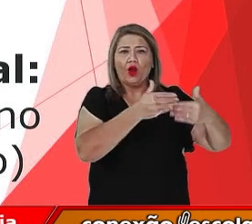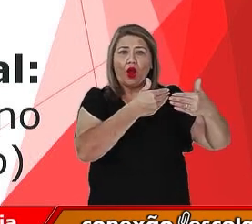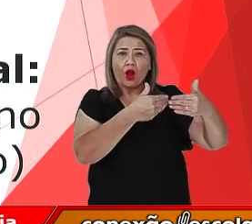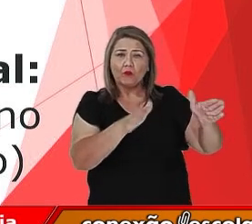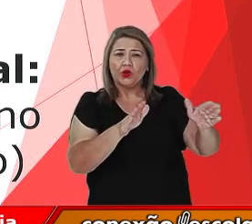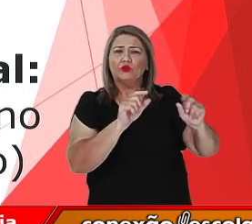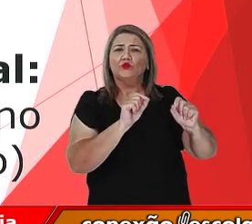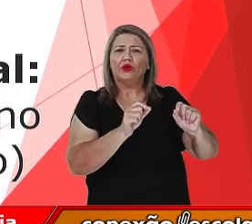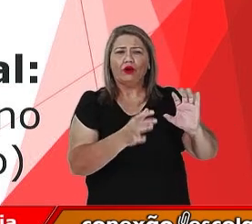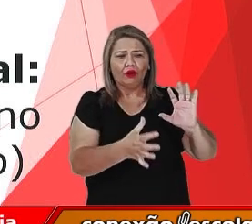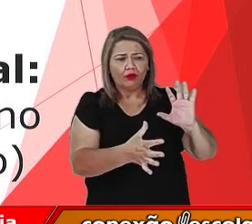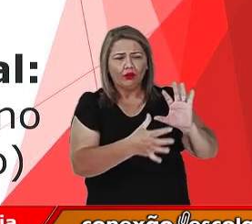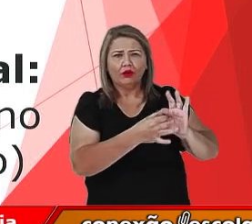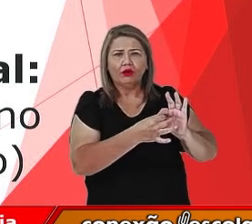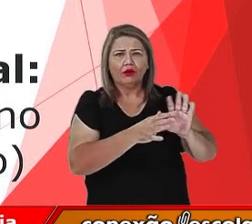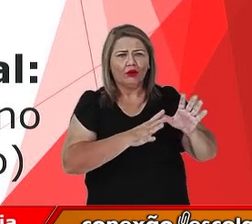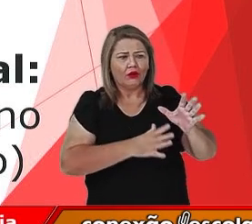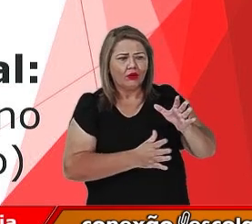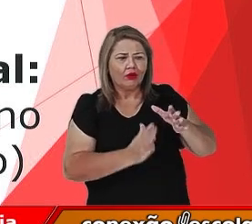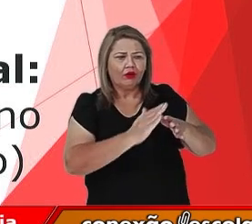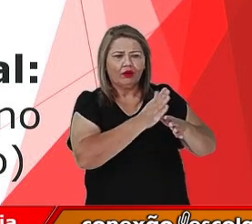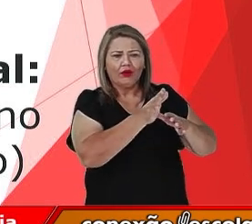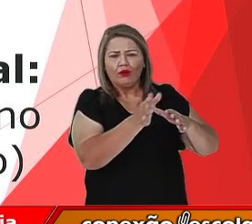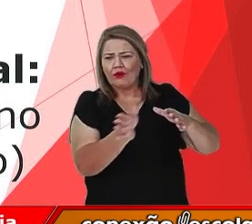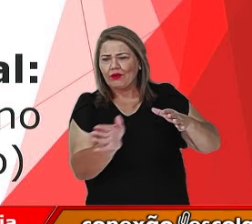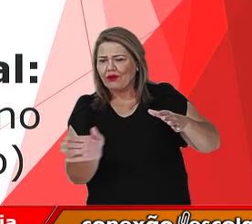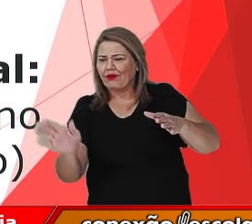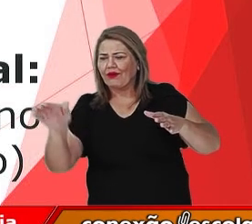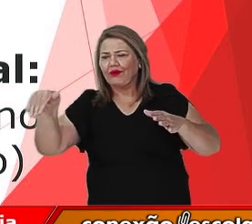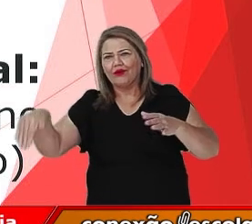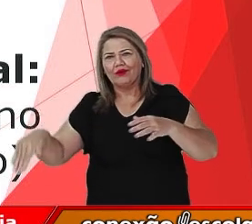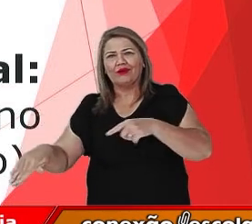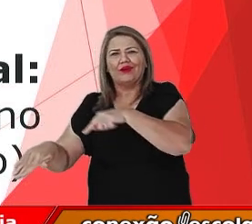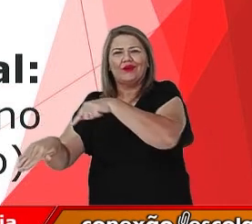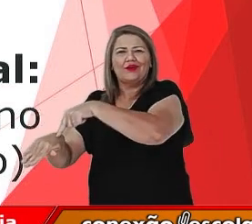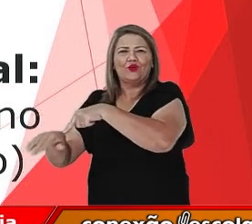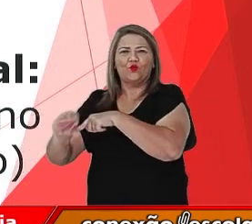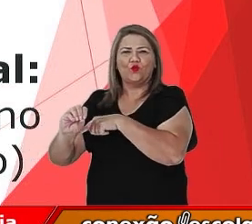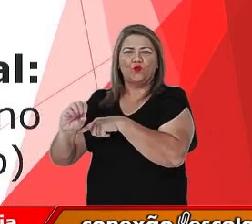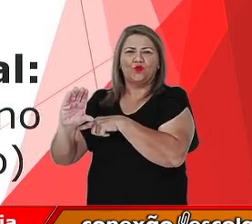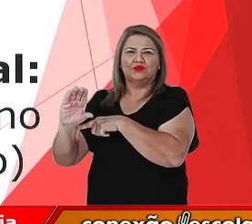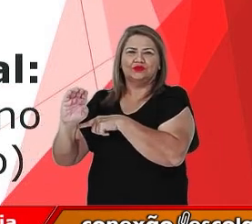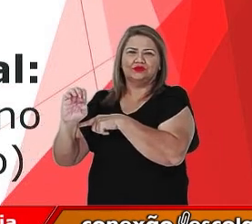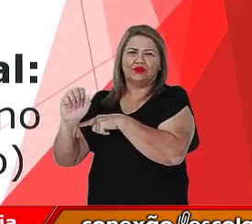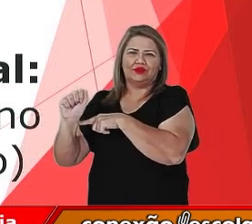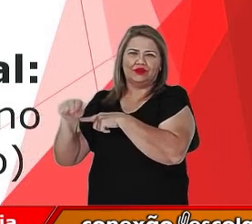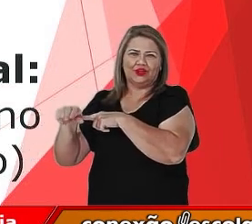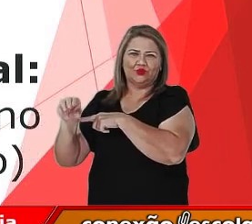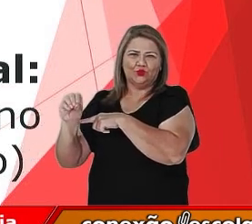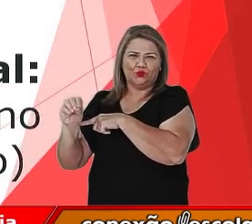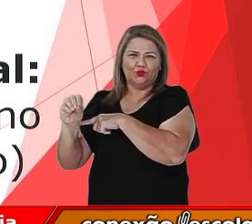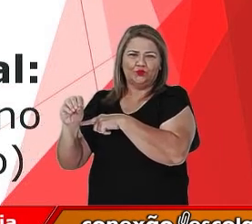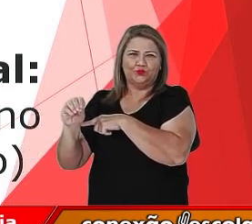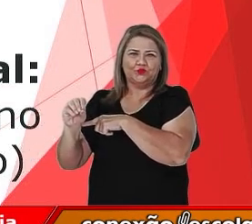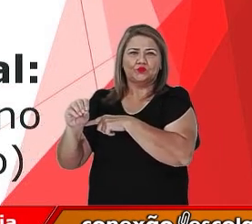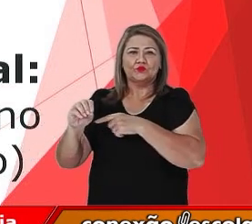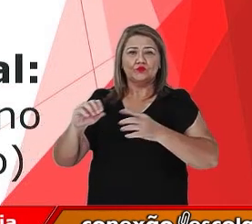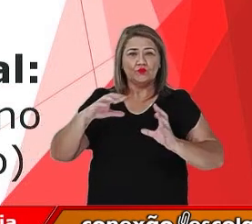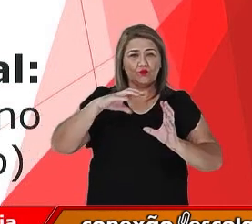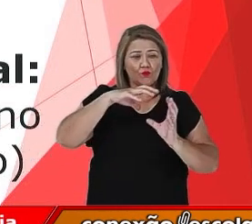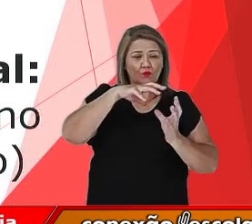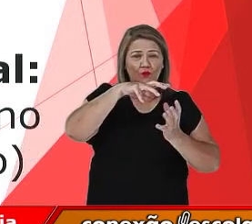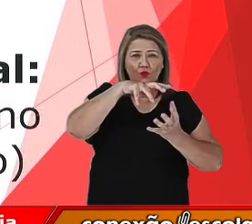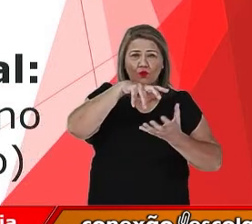possuem ligação direta com os oceanos, como é o caso do Mar das Antilhas. E o mar interior ou continental